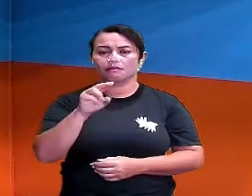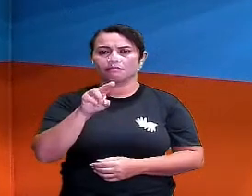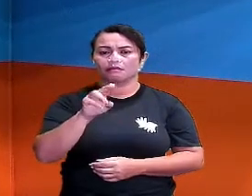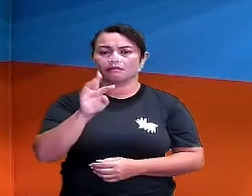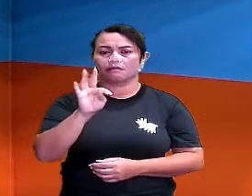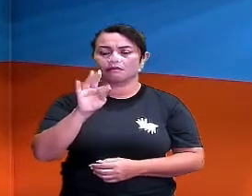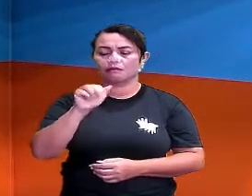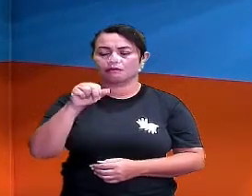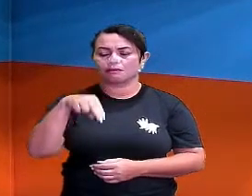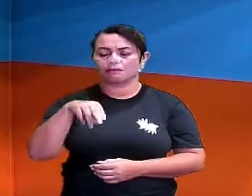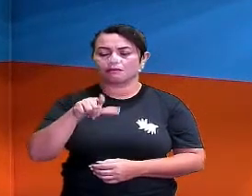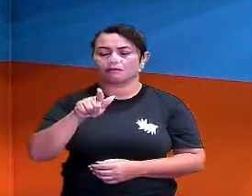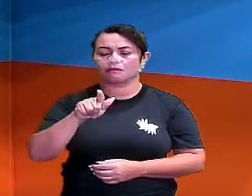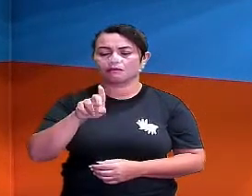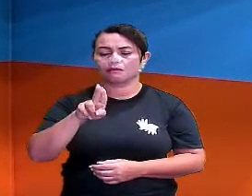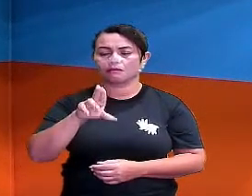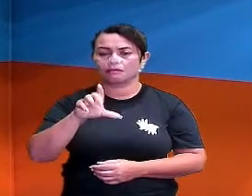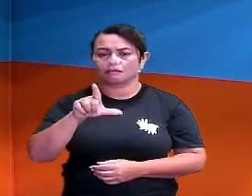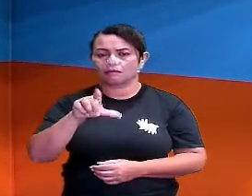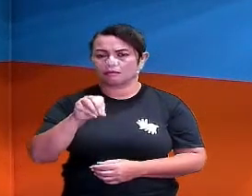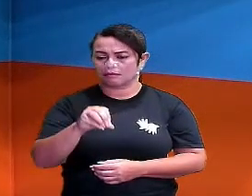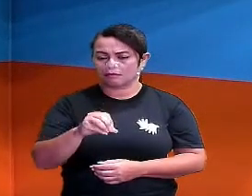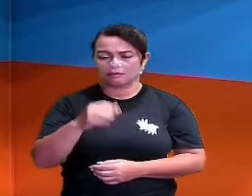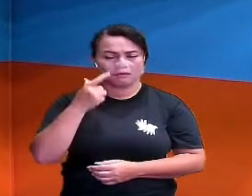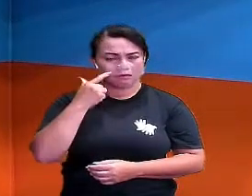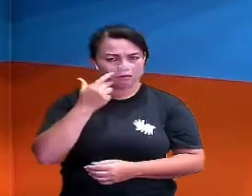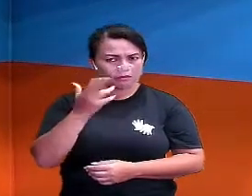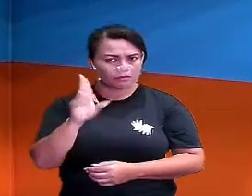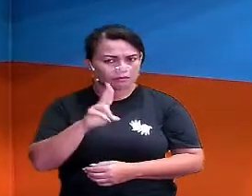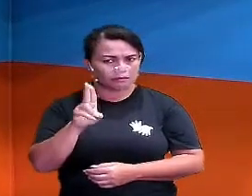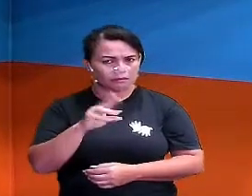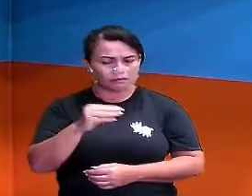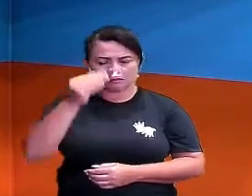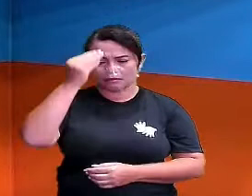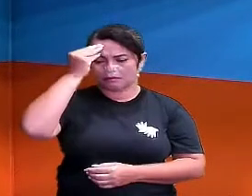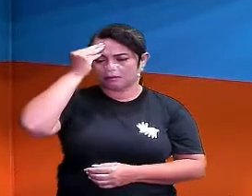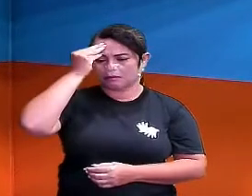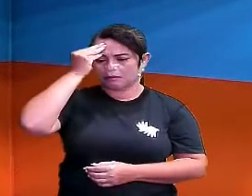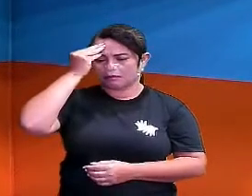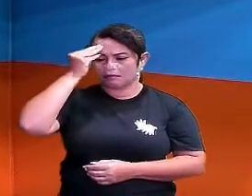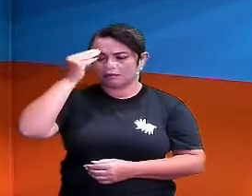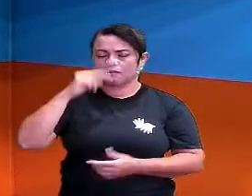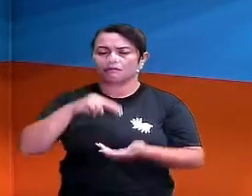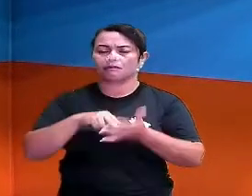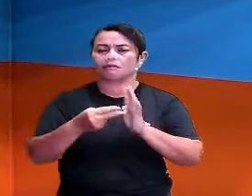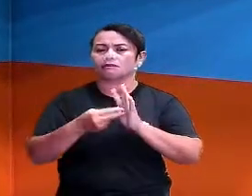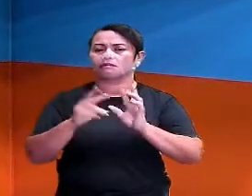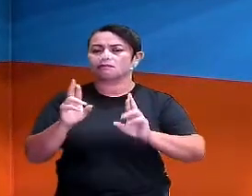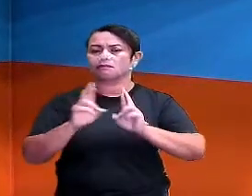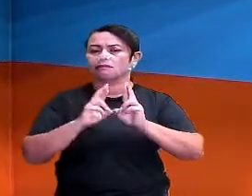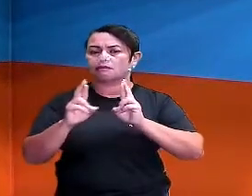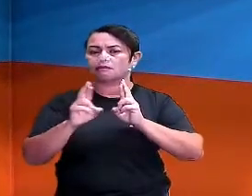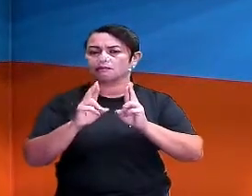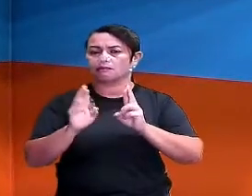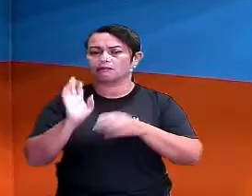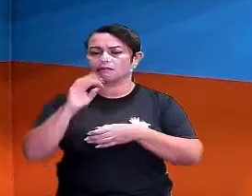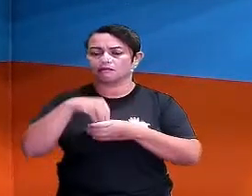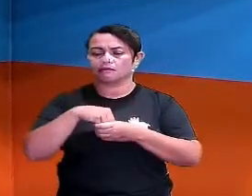acutângulo, tá? Então, se liga aí ao número, ao nomezinho. Acutângulo vem daí a relação de ângulo